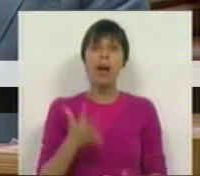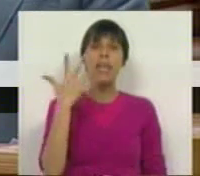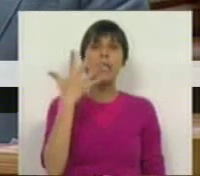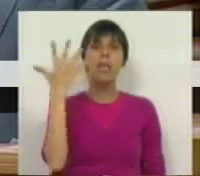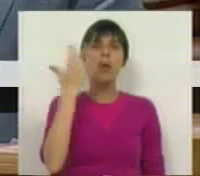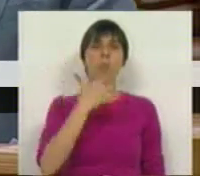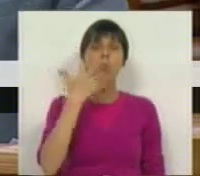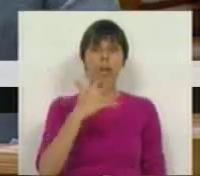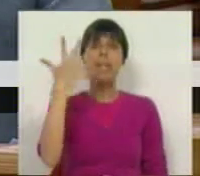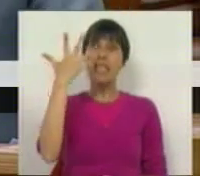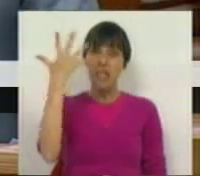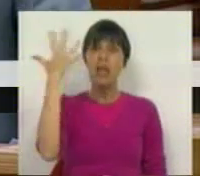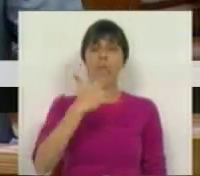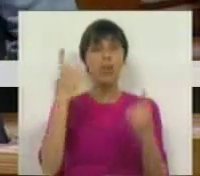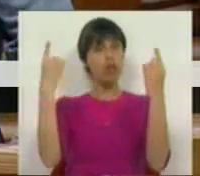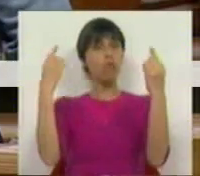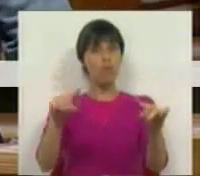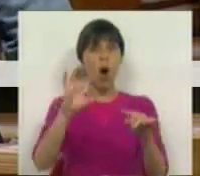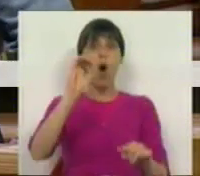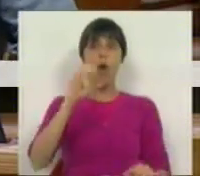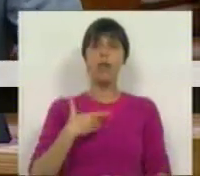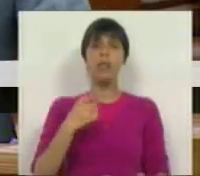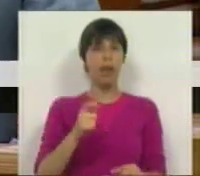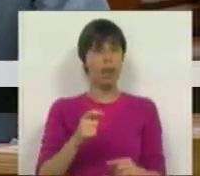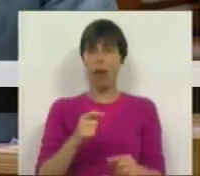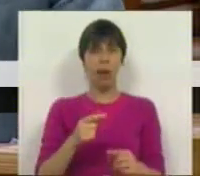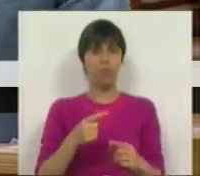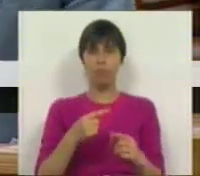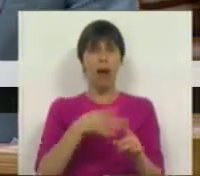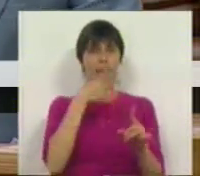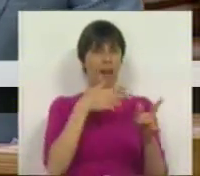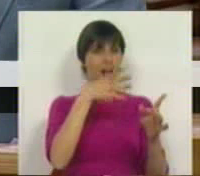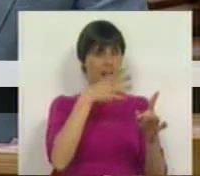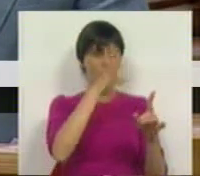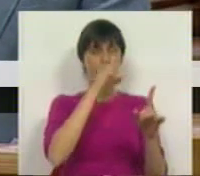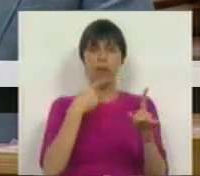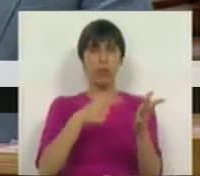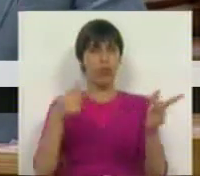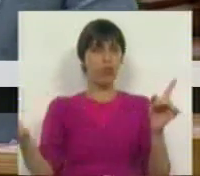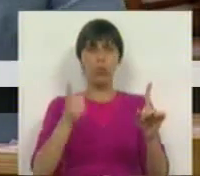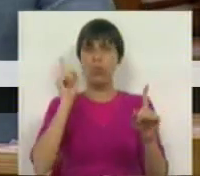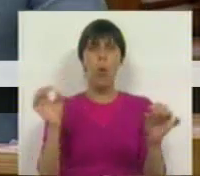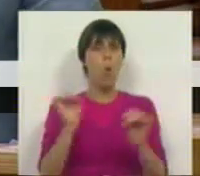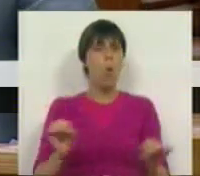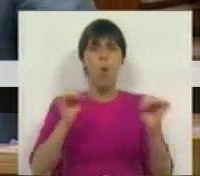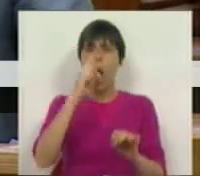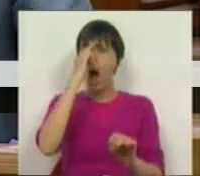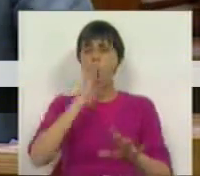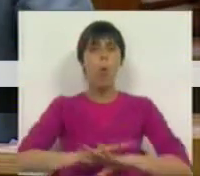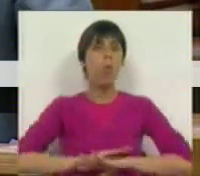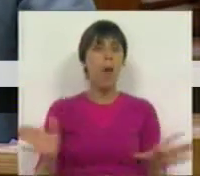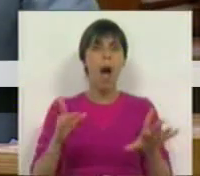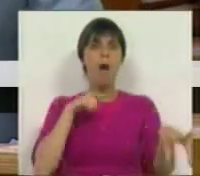5 dias e em 5 dias apenas a OCDE deitou por terra esta argumentação e demonstrou que não há folga que aguente com